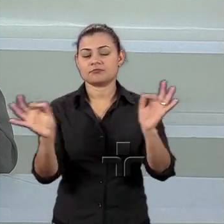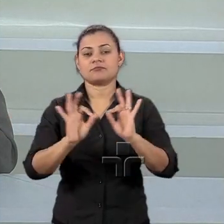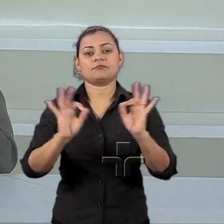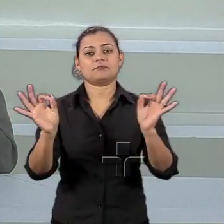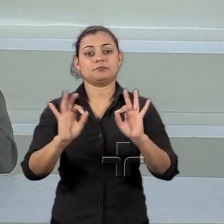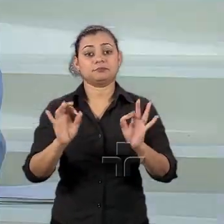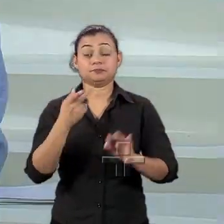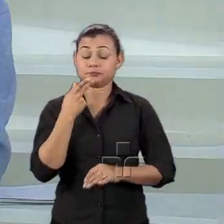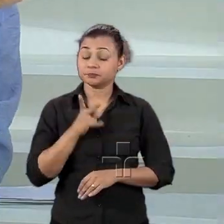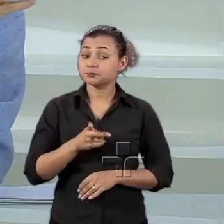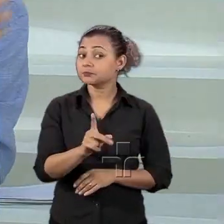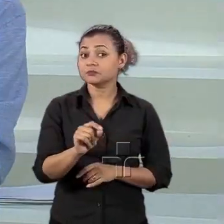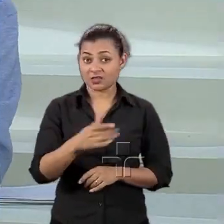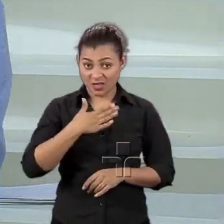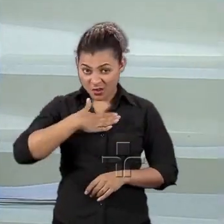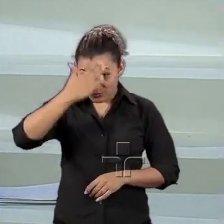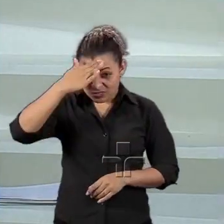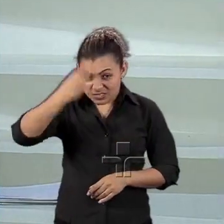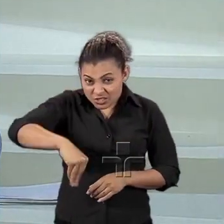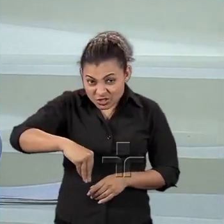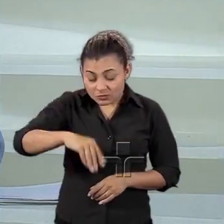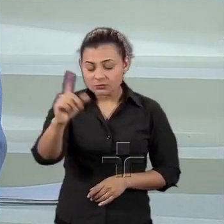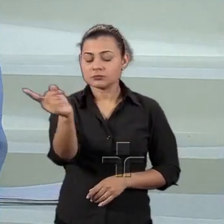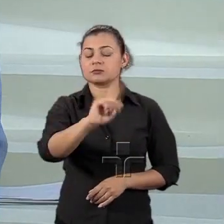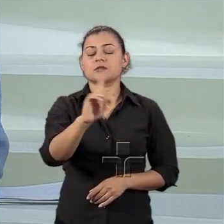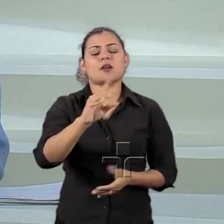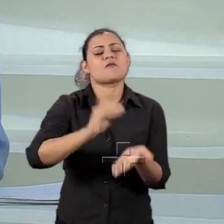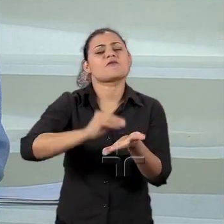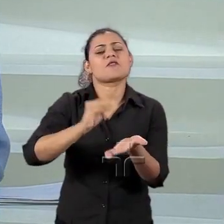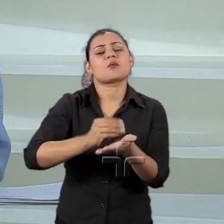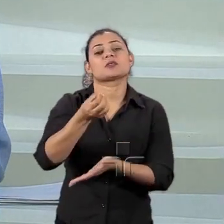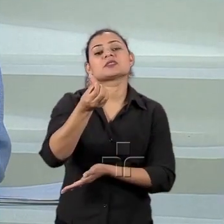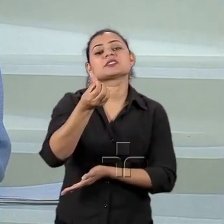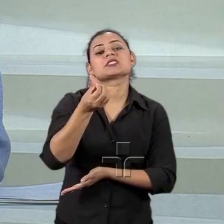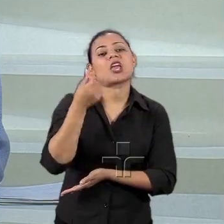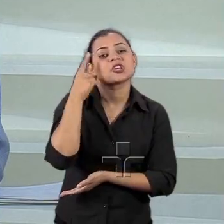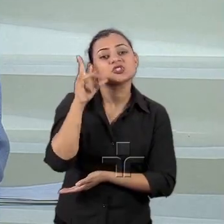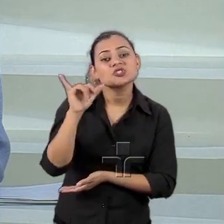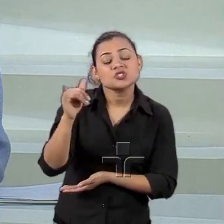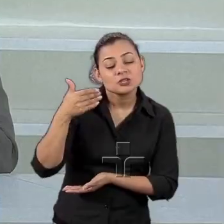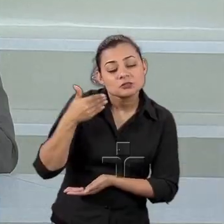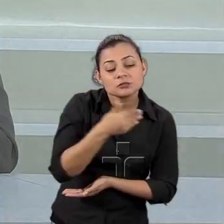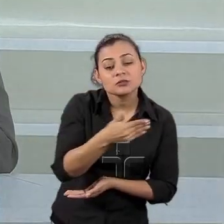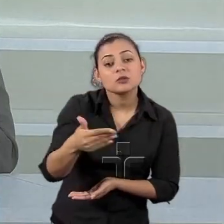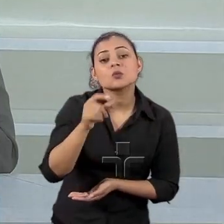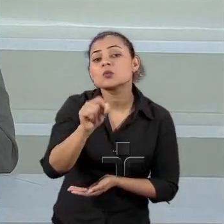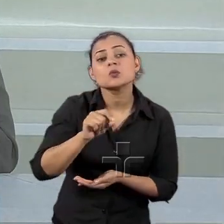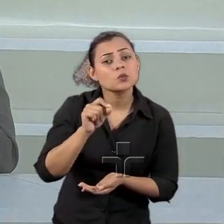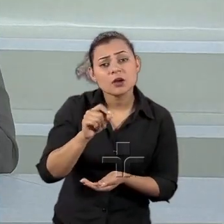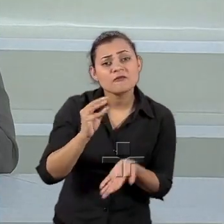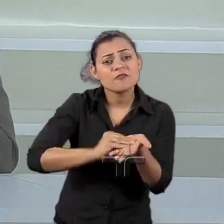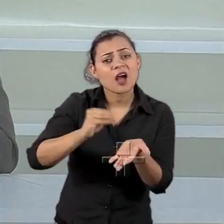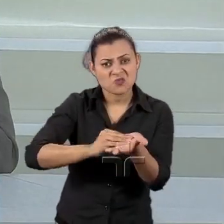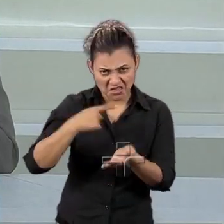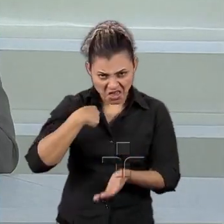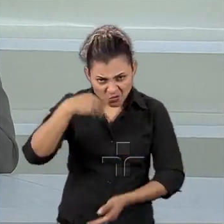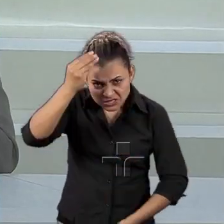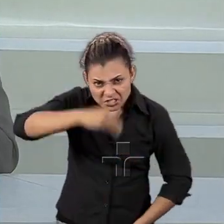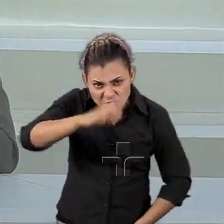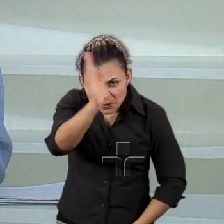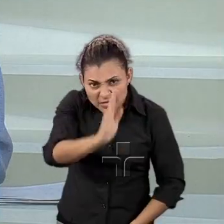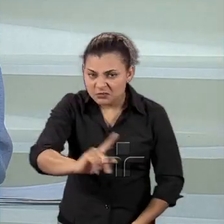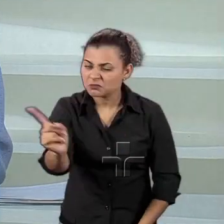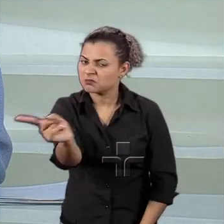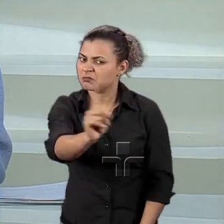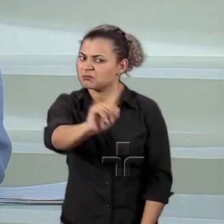Como está dizendo, eu ainda não desisti dessa... São 6 dias, uma eleição como essa, é uma eternidade. Não podemos desistir do Brasil, né? É uma eternidade,